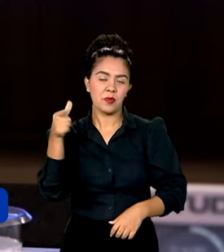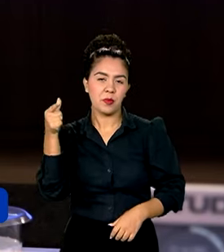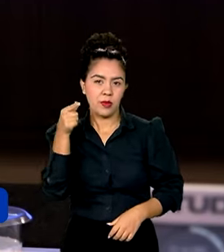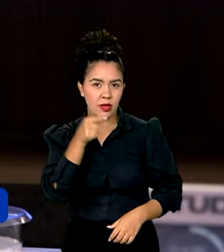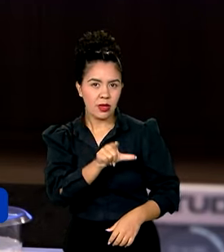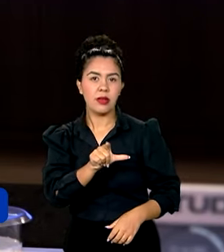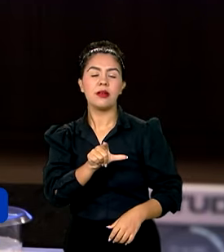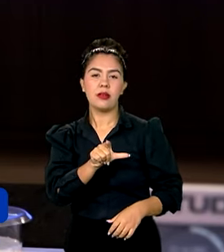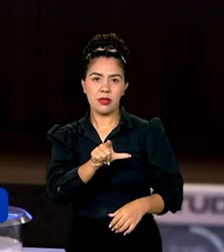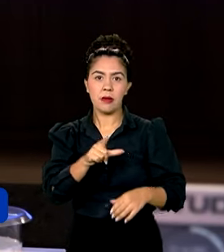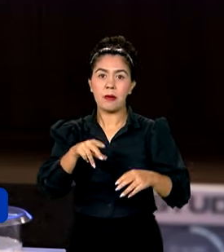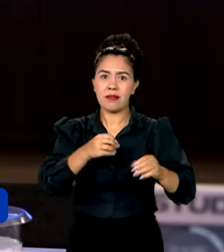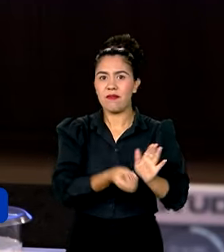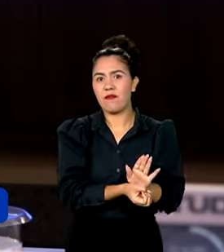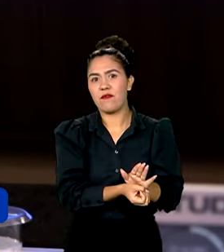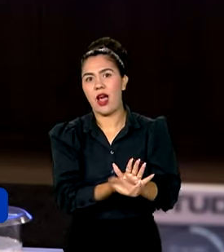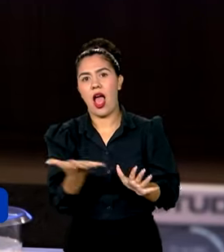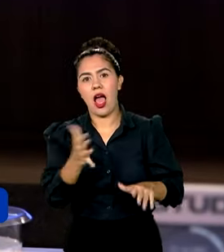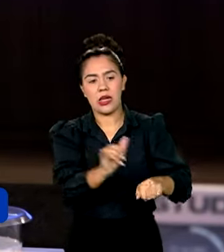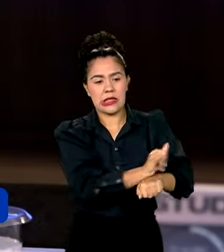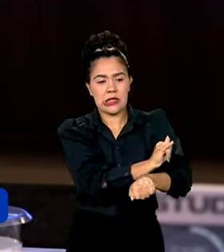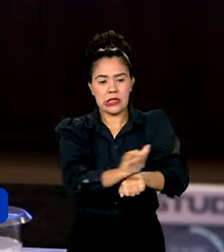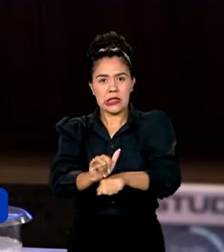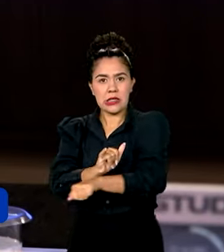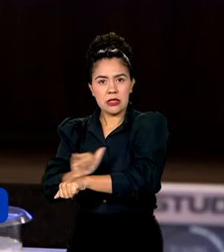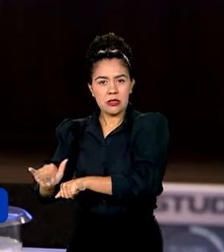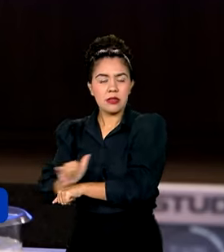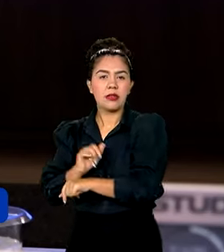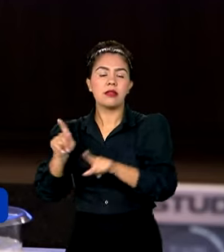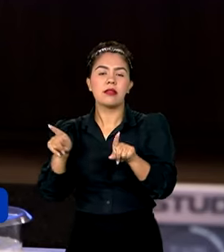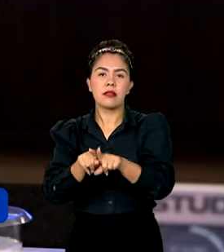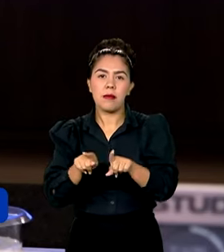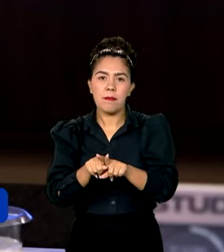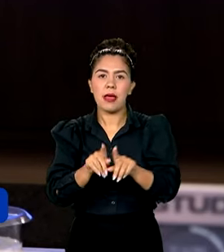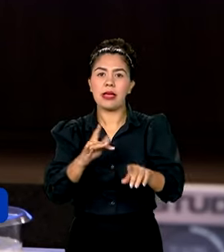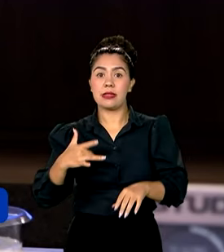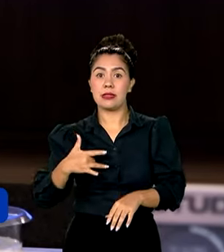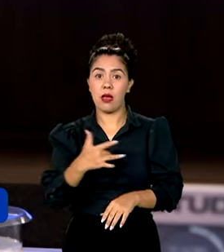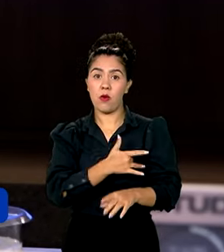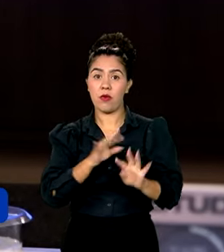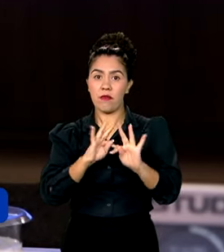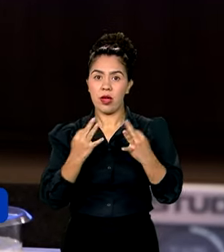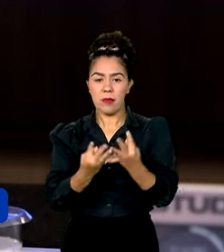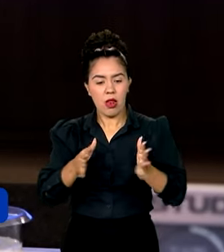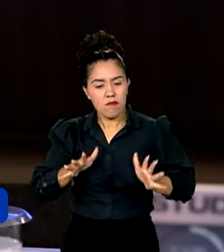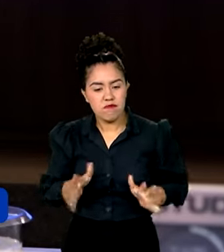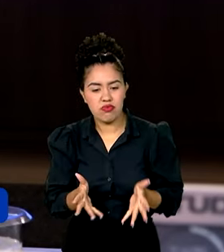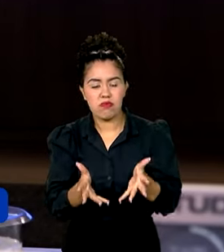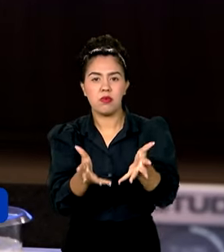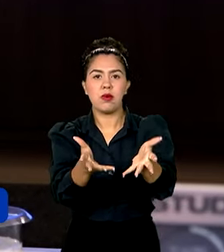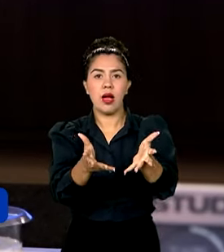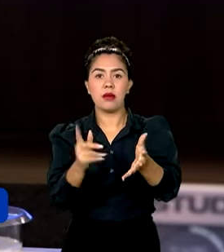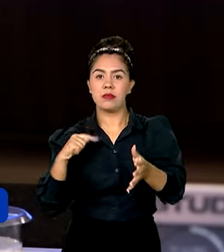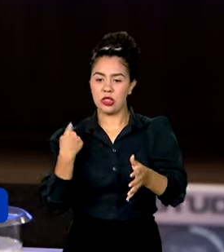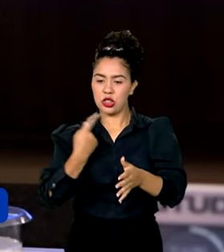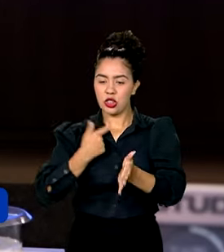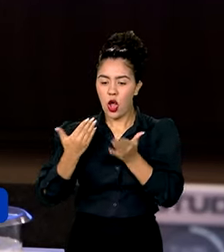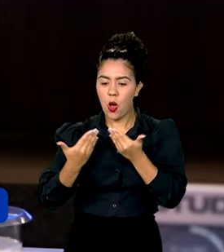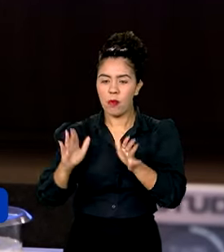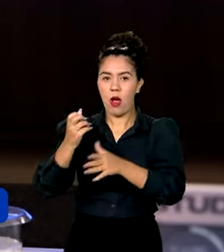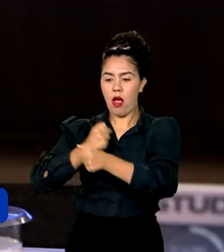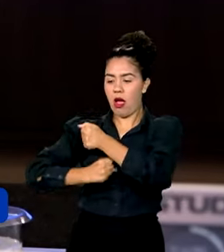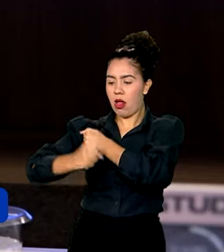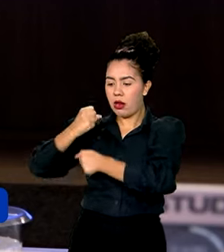com múltiplas estratégias e fortalecendo também a saúde da família né nós isso nós temos feito Desde o ano passado com